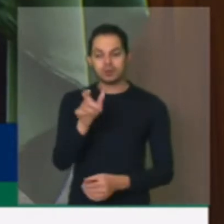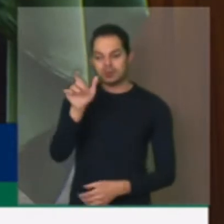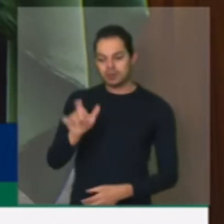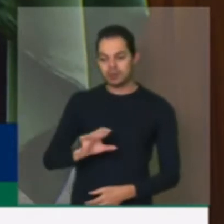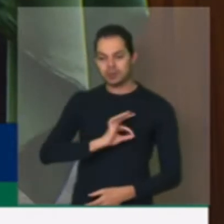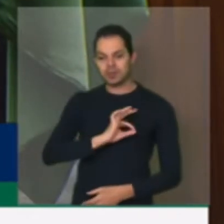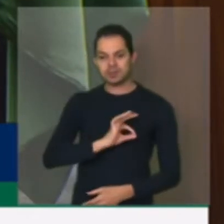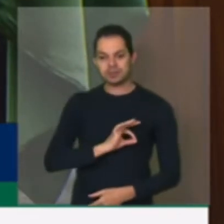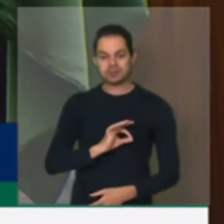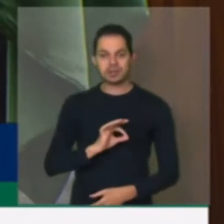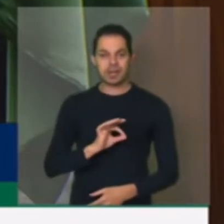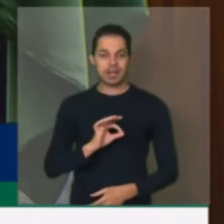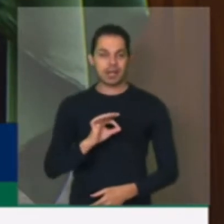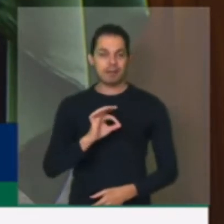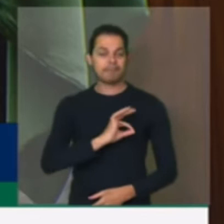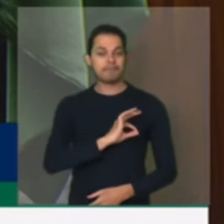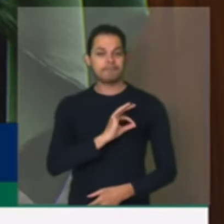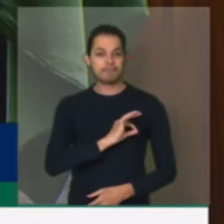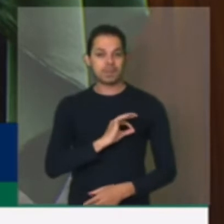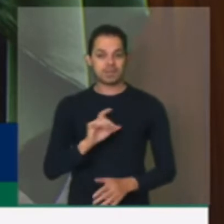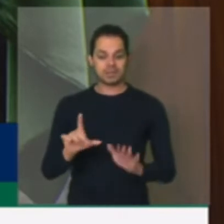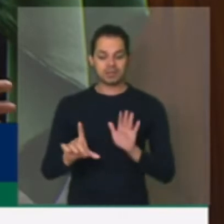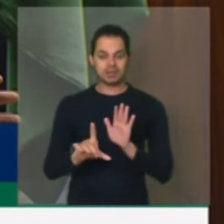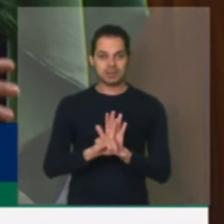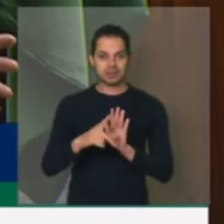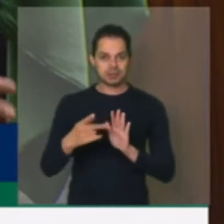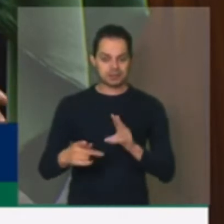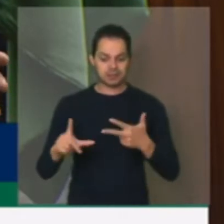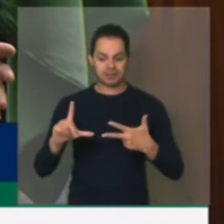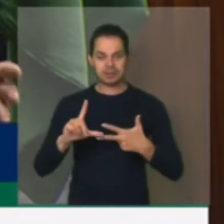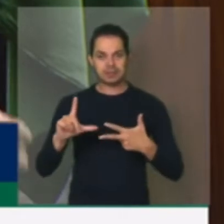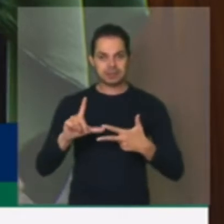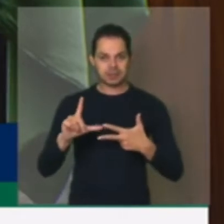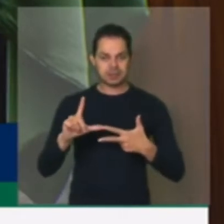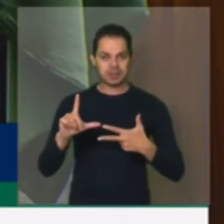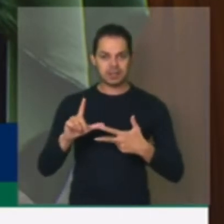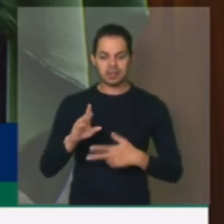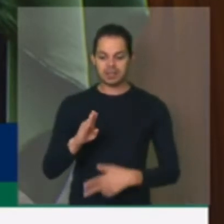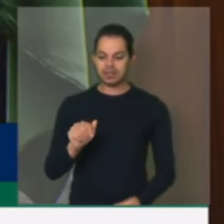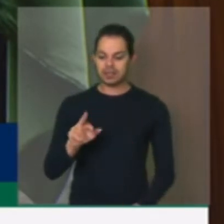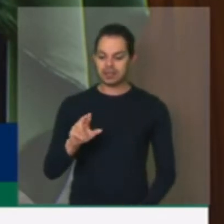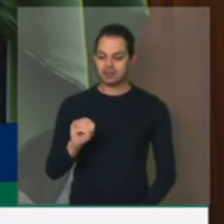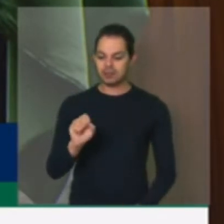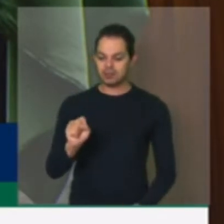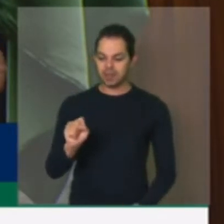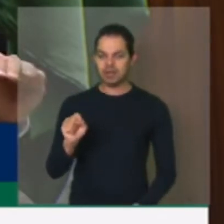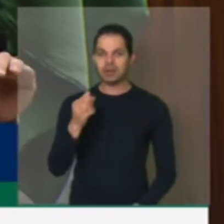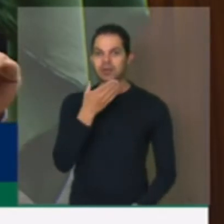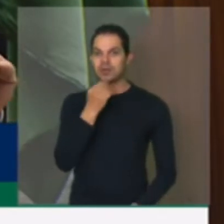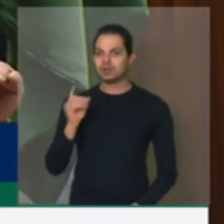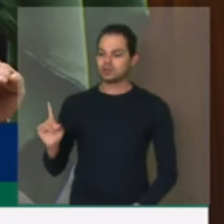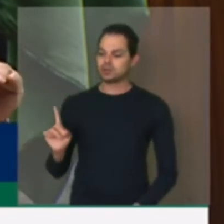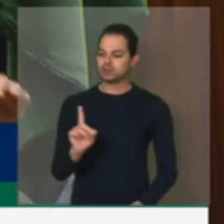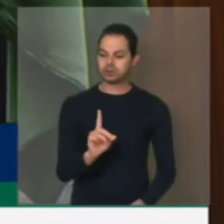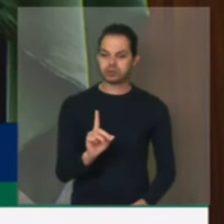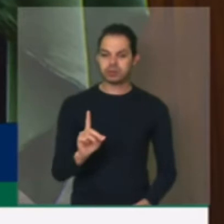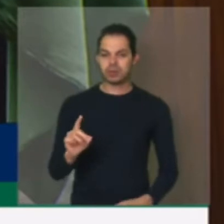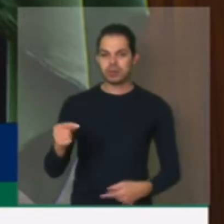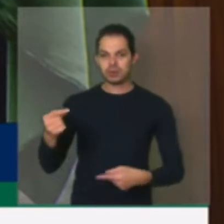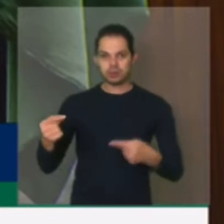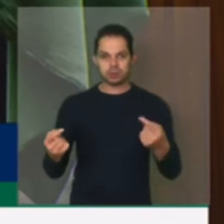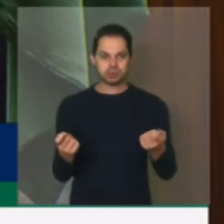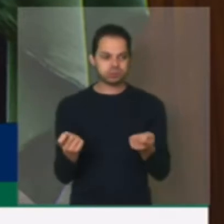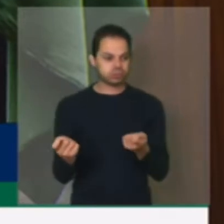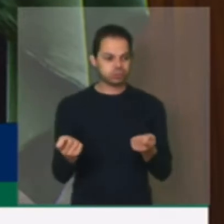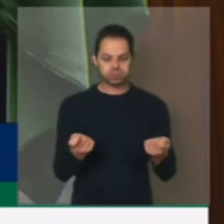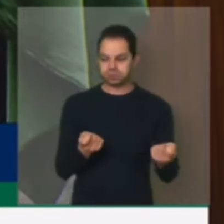da Polícia Legislativa, o Barros, vem tratar, negociar, tentando acalmar os dois lados, porque a PM